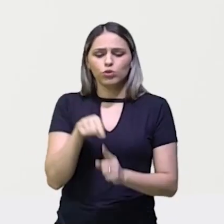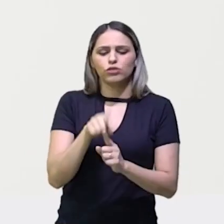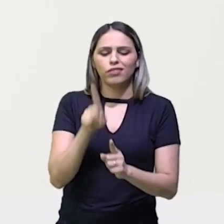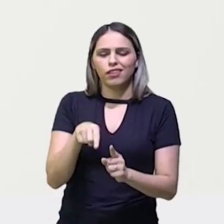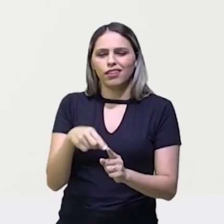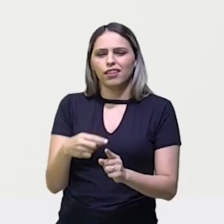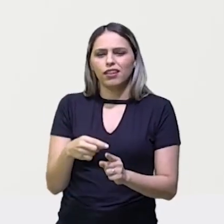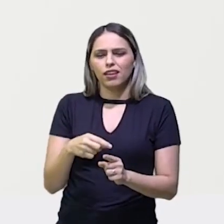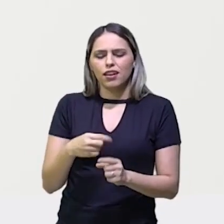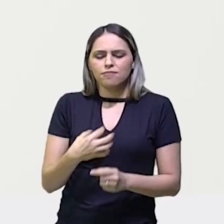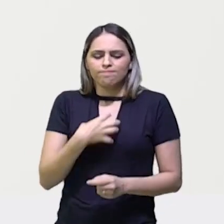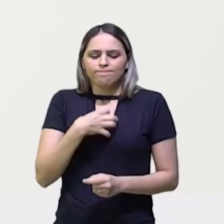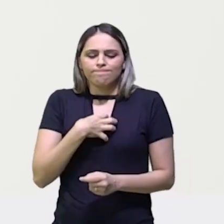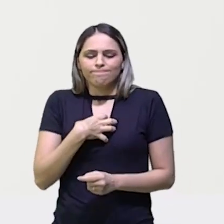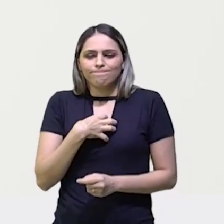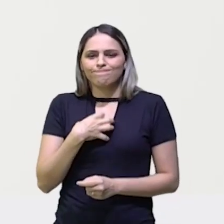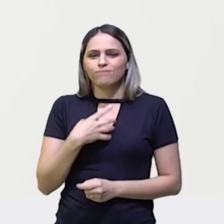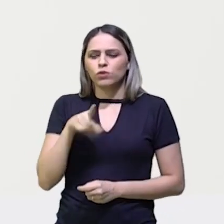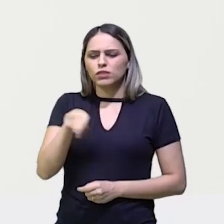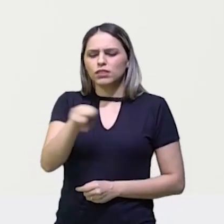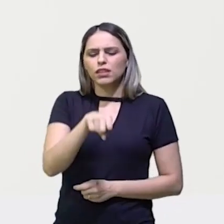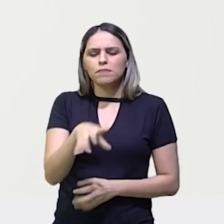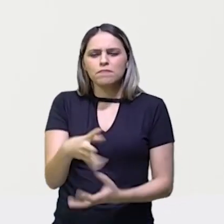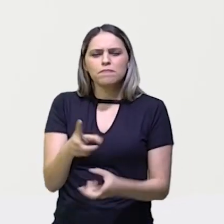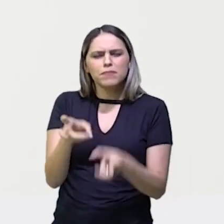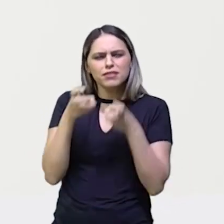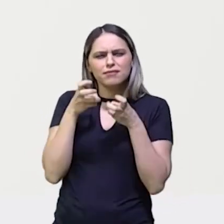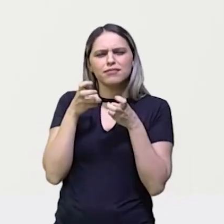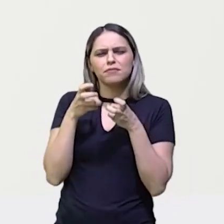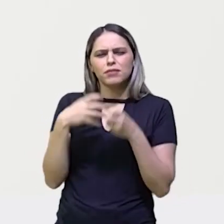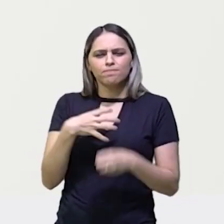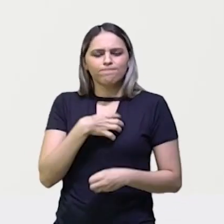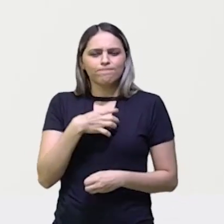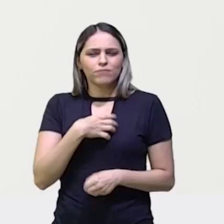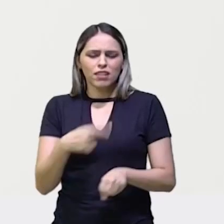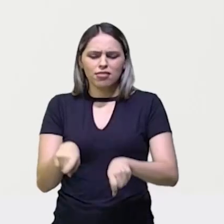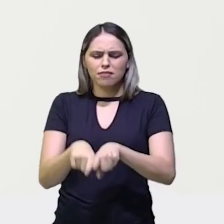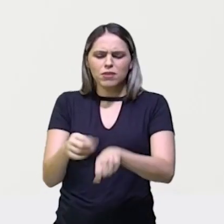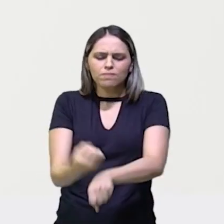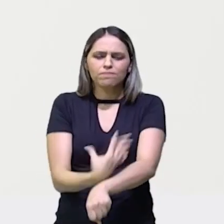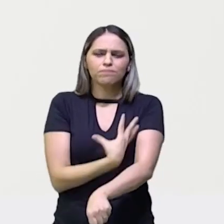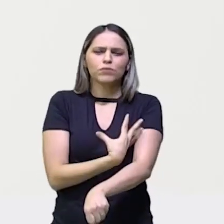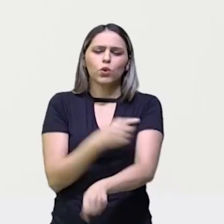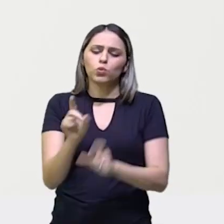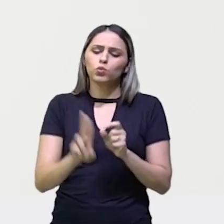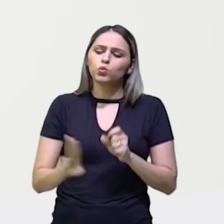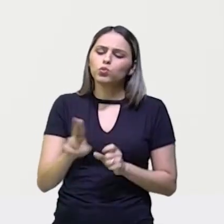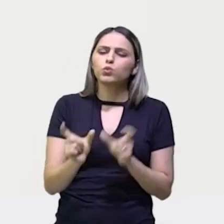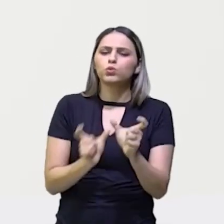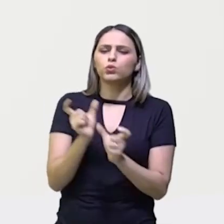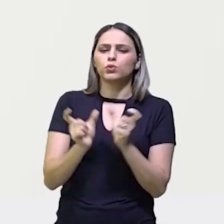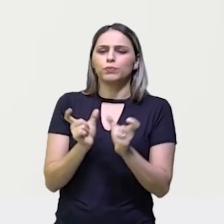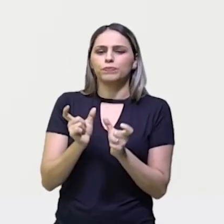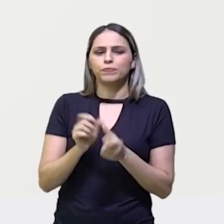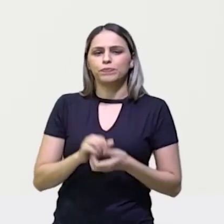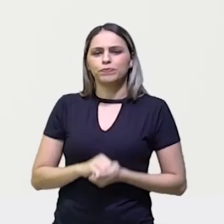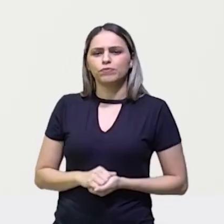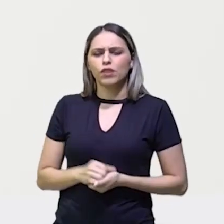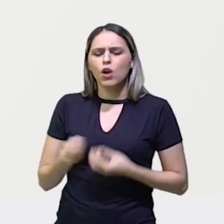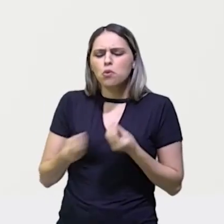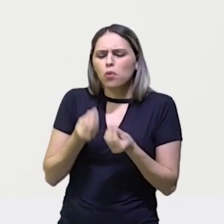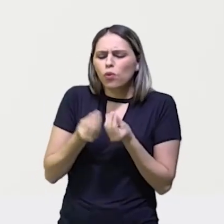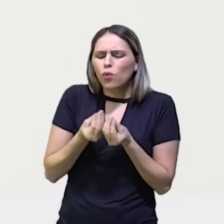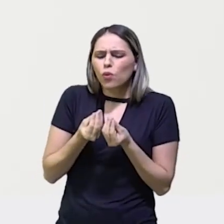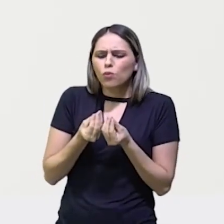quê? Sentimentos através das palavras. Mas vamos investigar mais a fundo como é que essas palavras elas